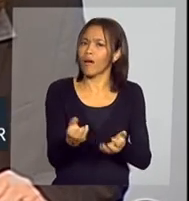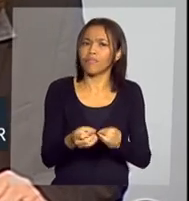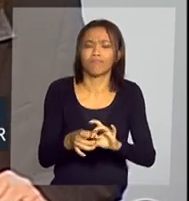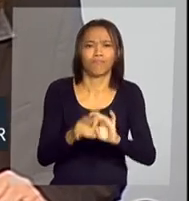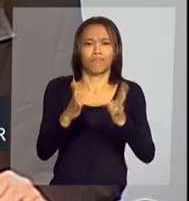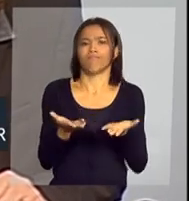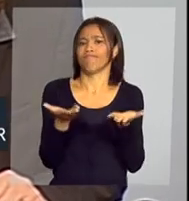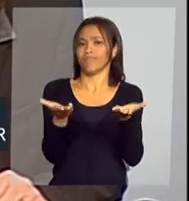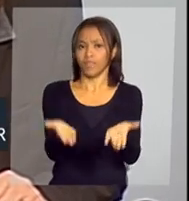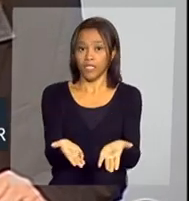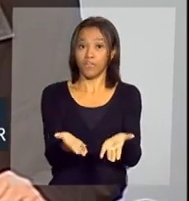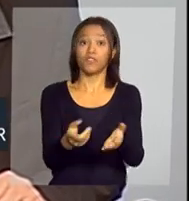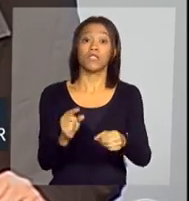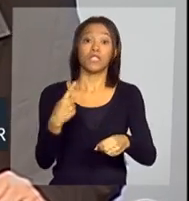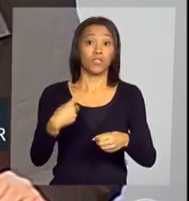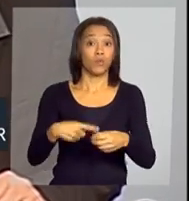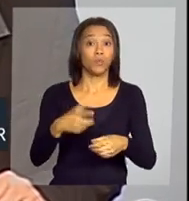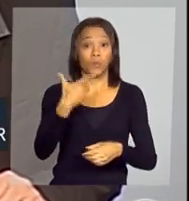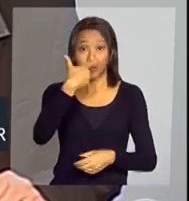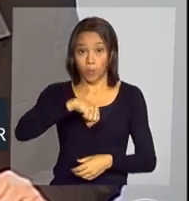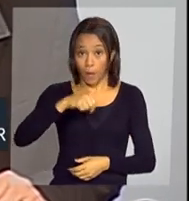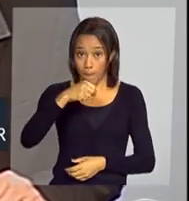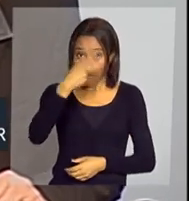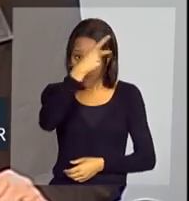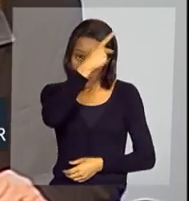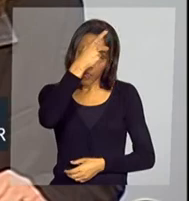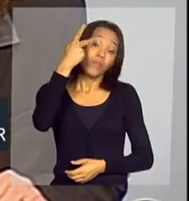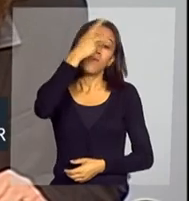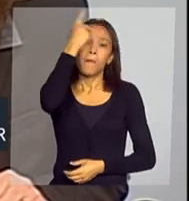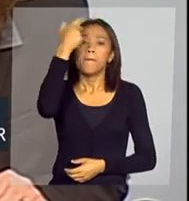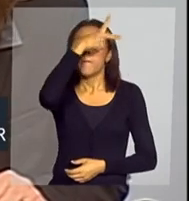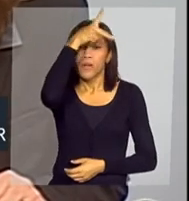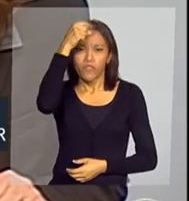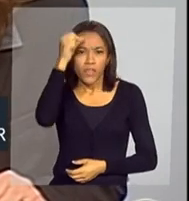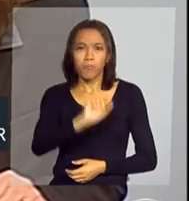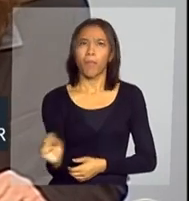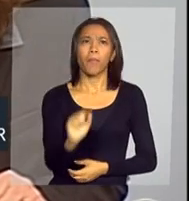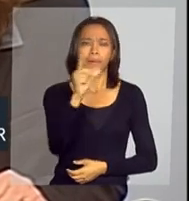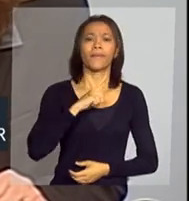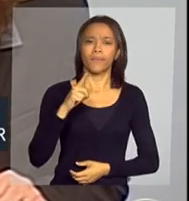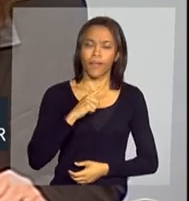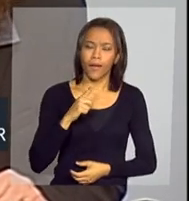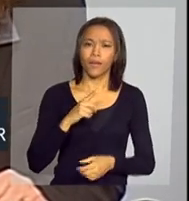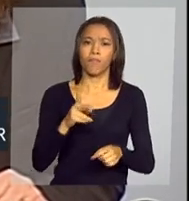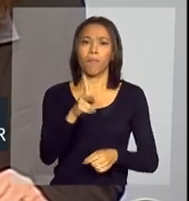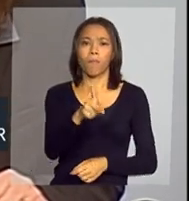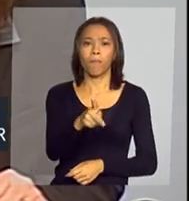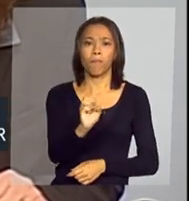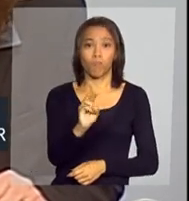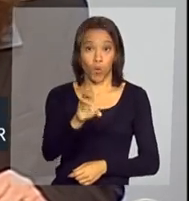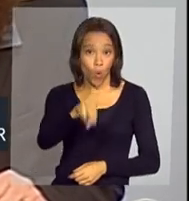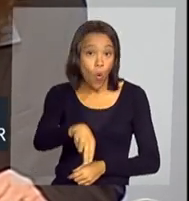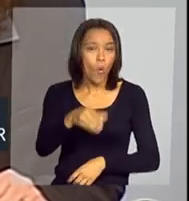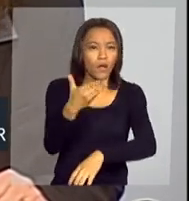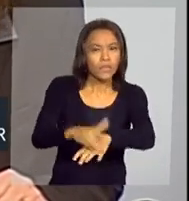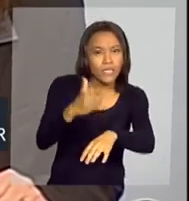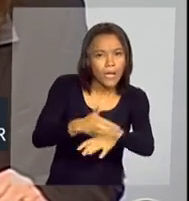da dos prefeitos que tem pro com os na sua cidade 1 uma capacitação